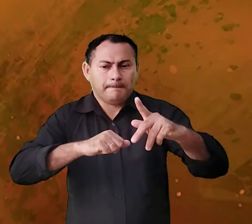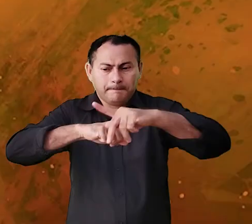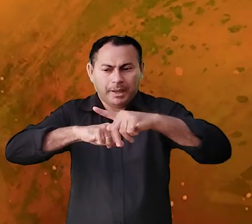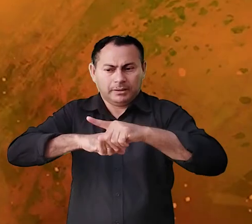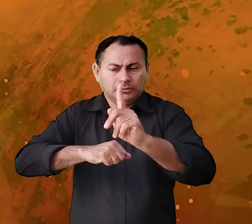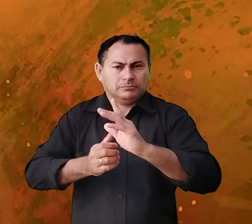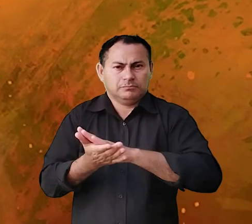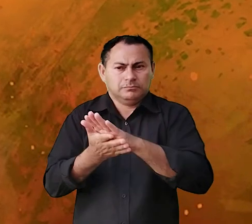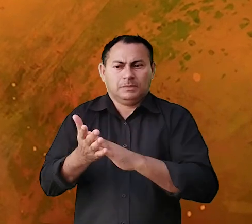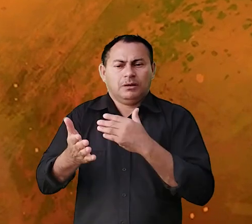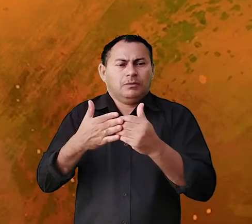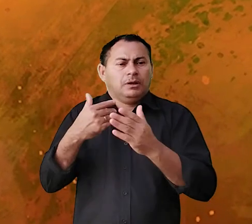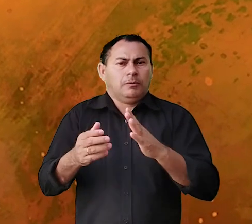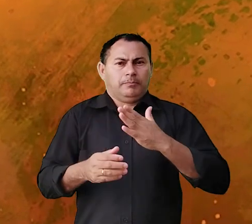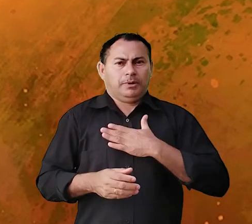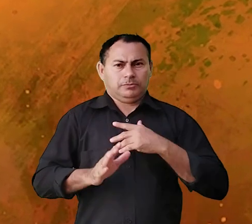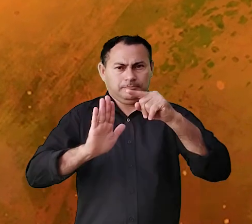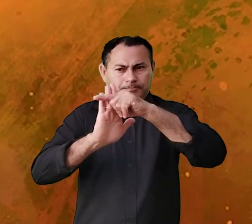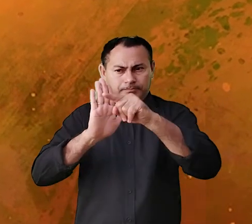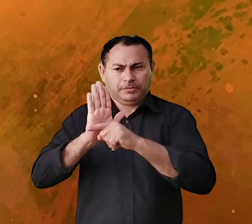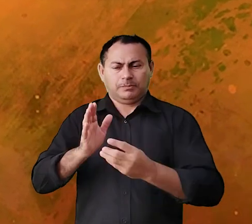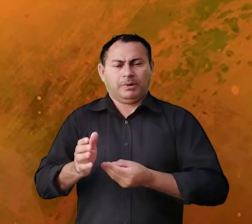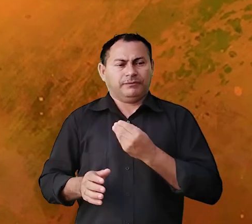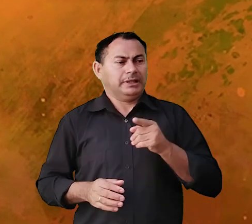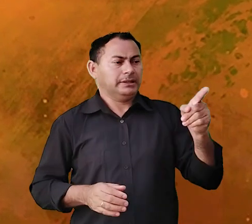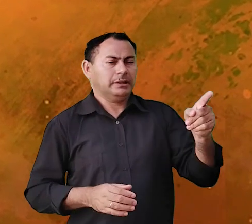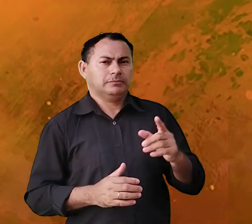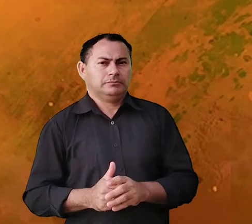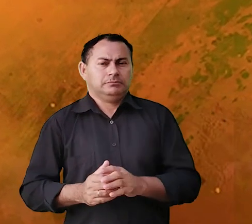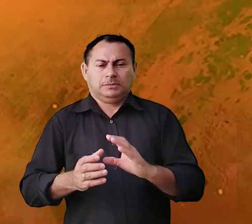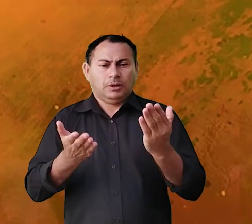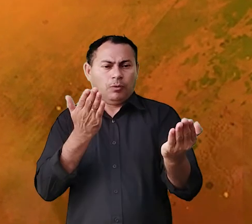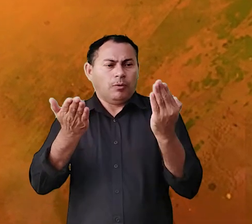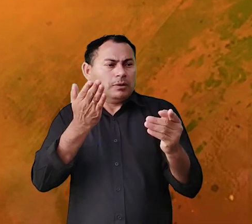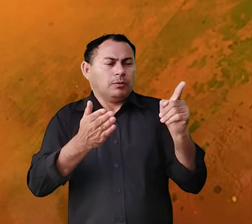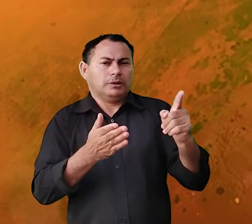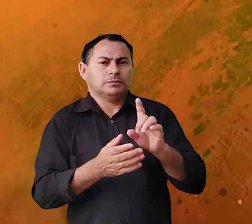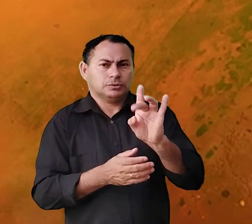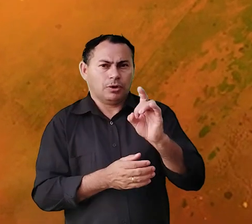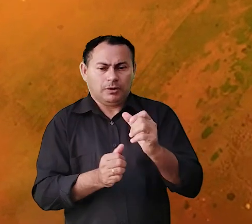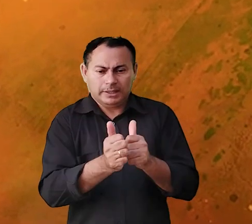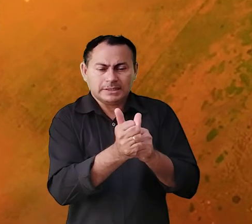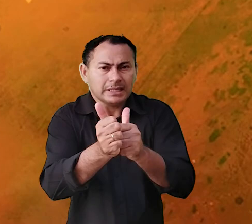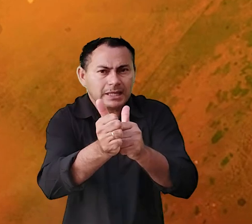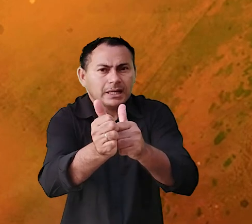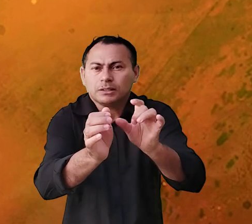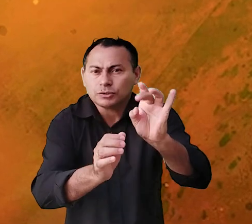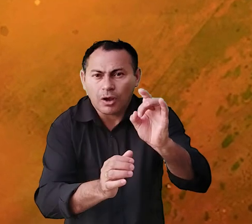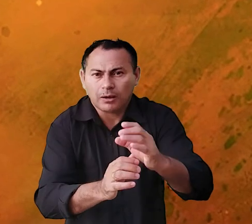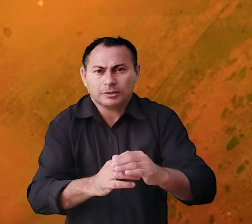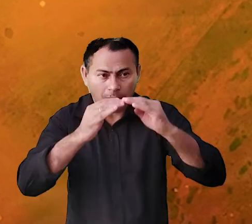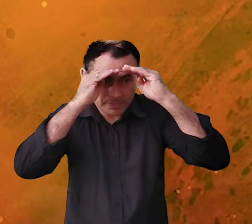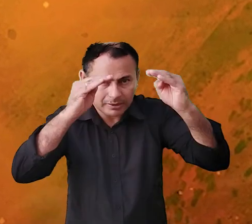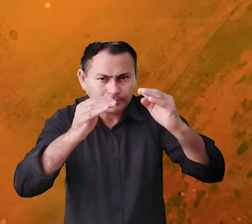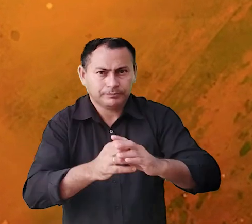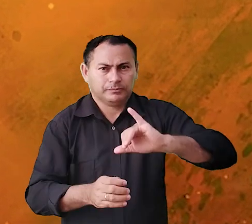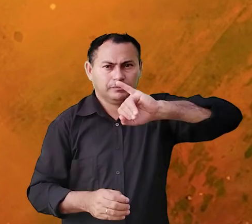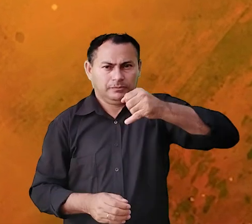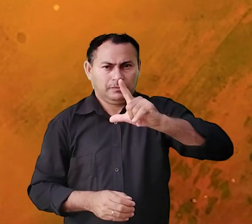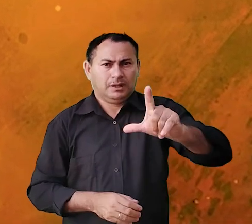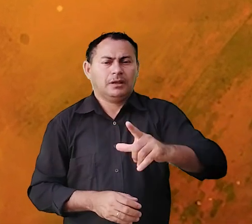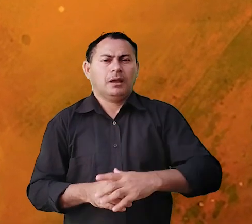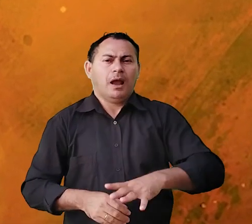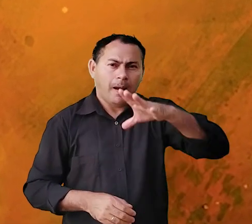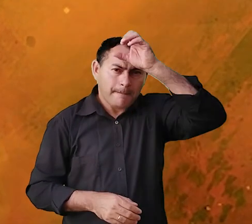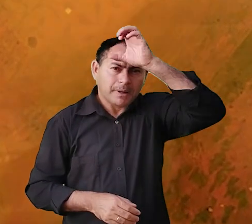dizendo: Pedro, você não tem nada a ver com os meus planos para a vida dele. Não se compare com ele, apenas siga-me. Com